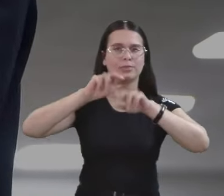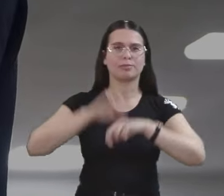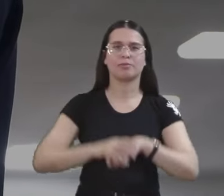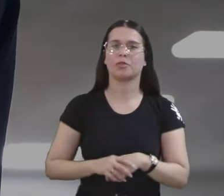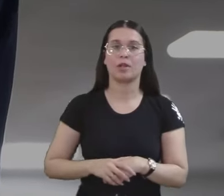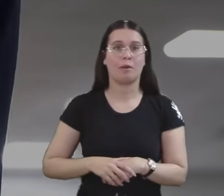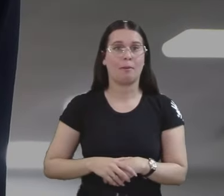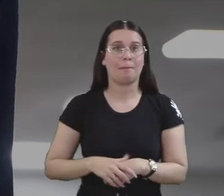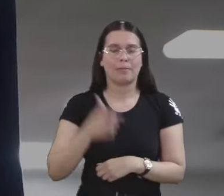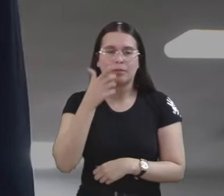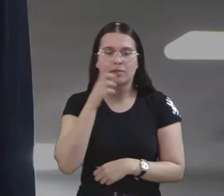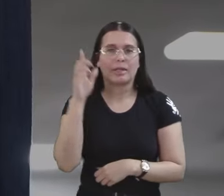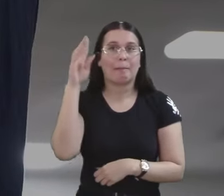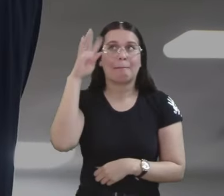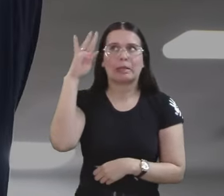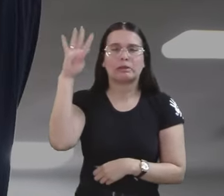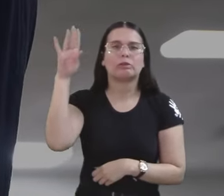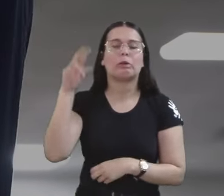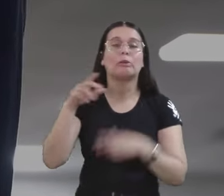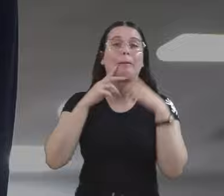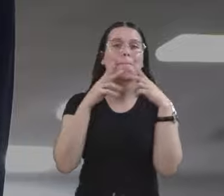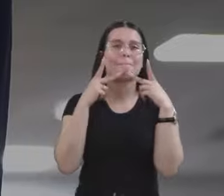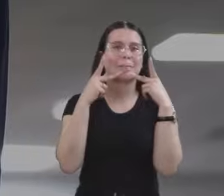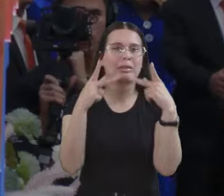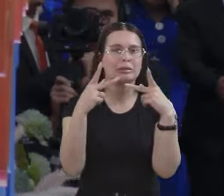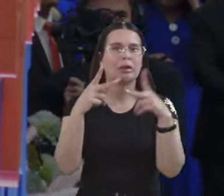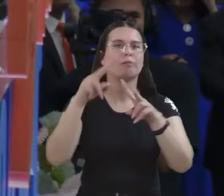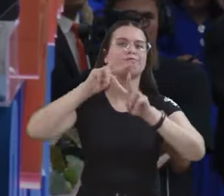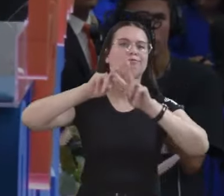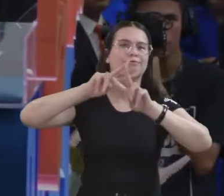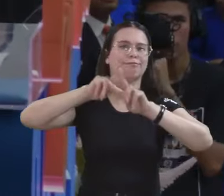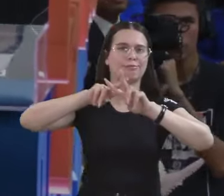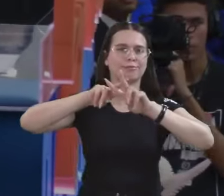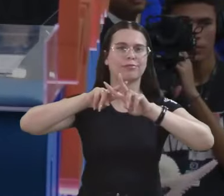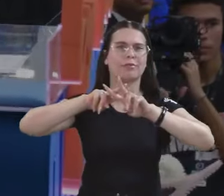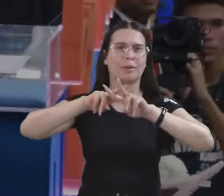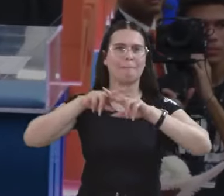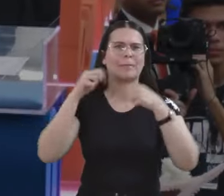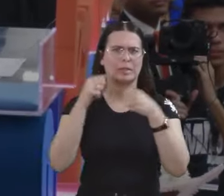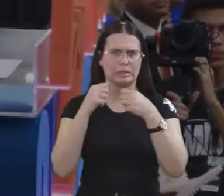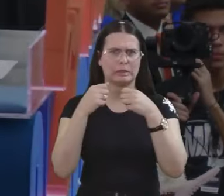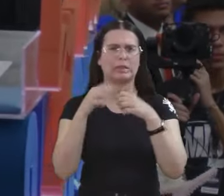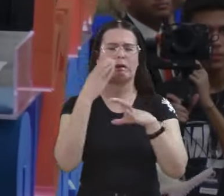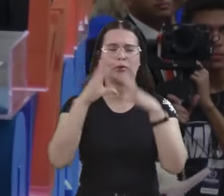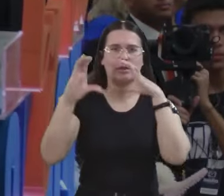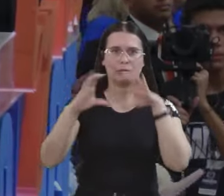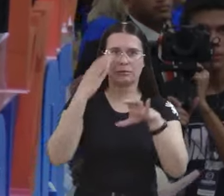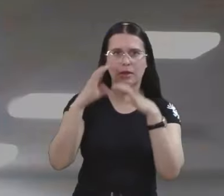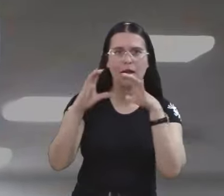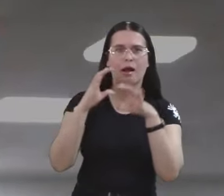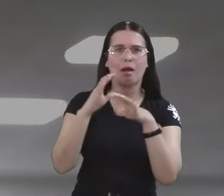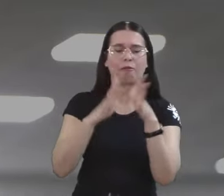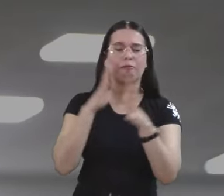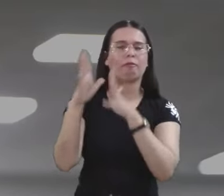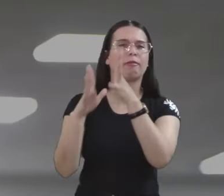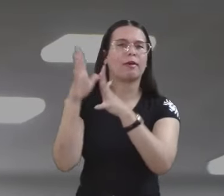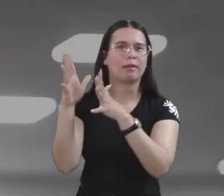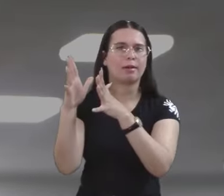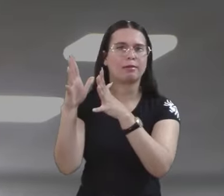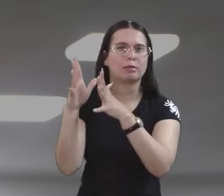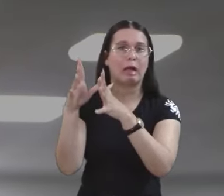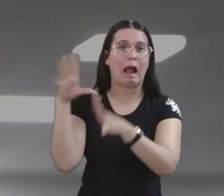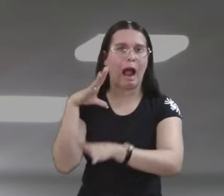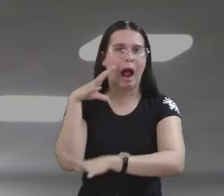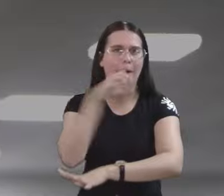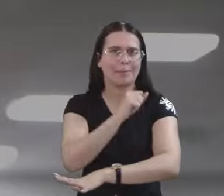é pregar num presídio. Você tem que saber cantar, tem que saber falar, tudo em uma hora.